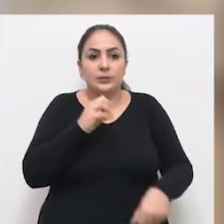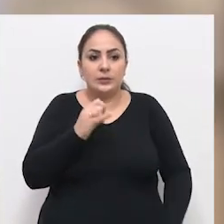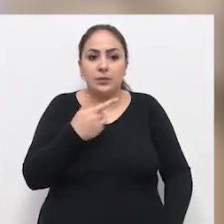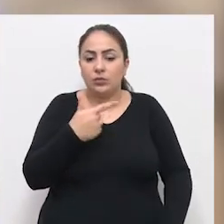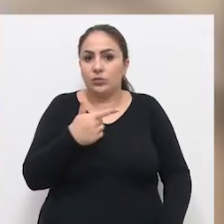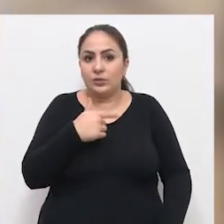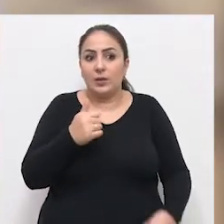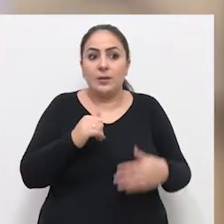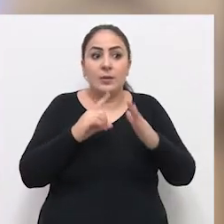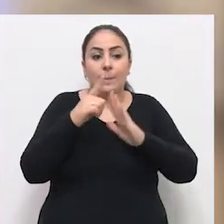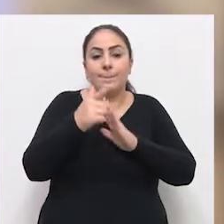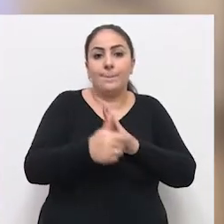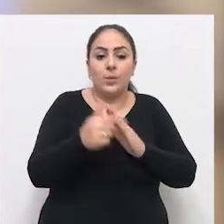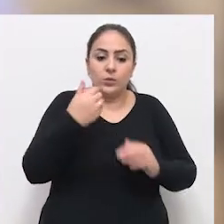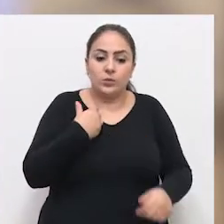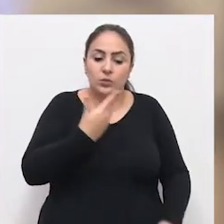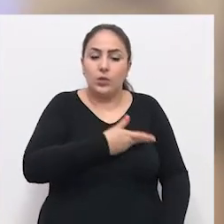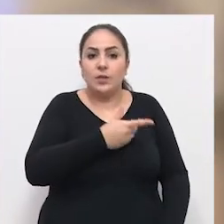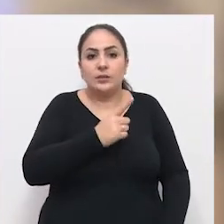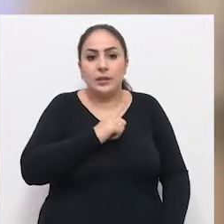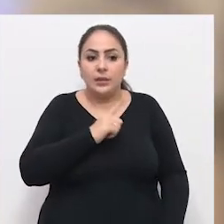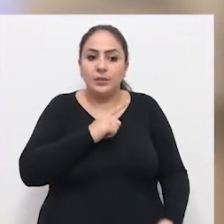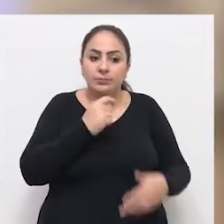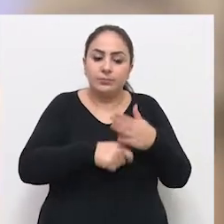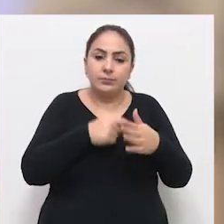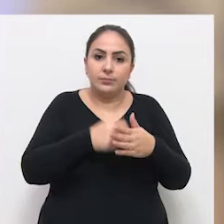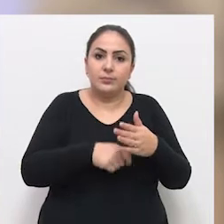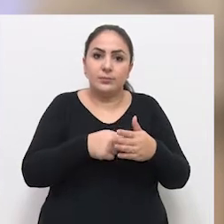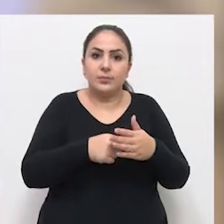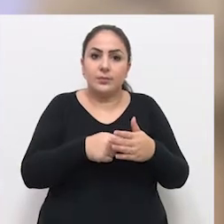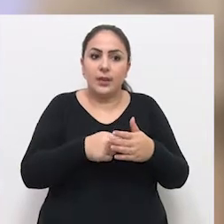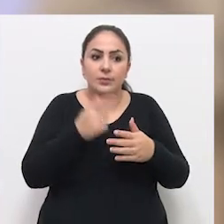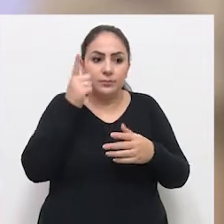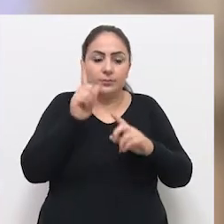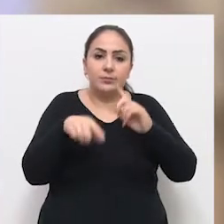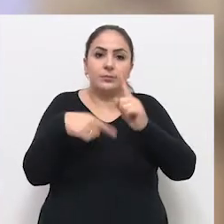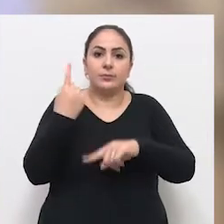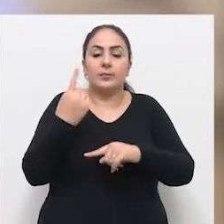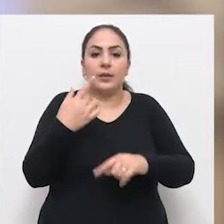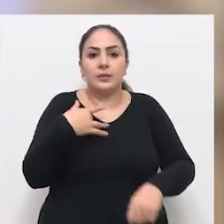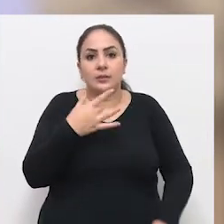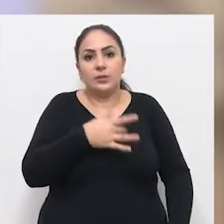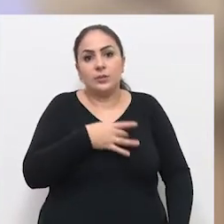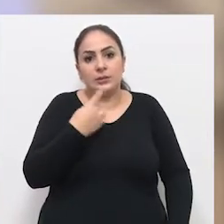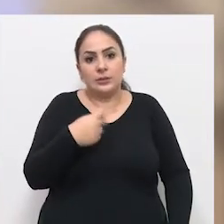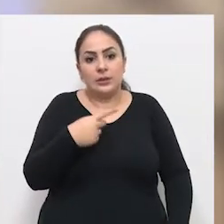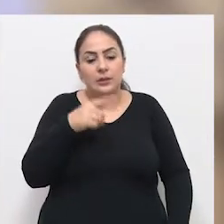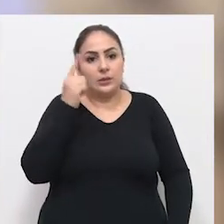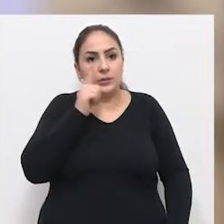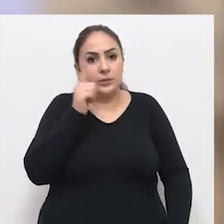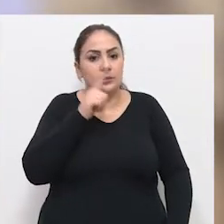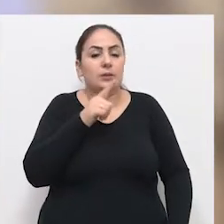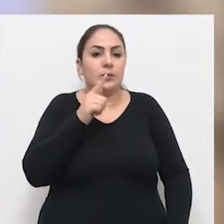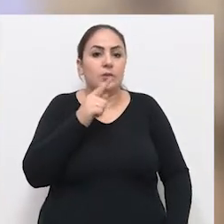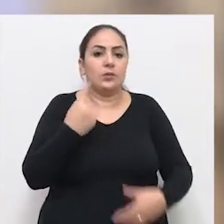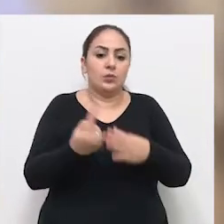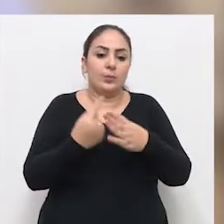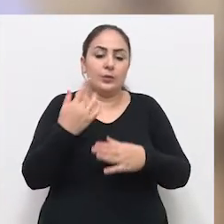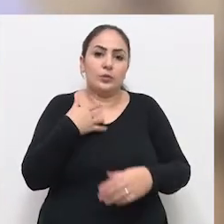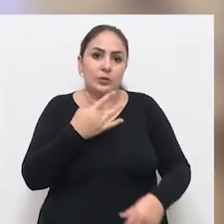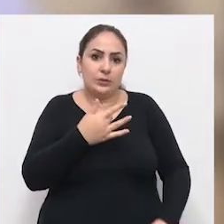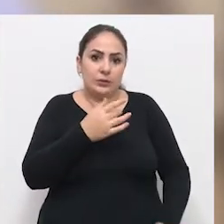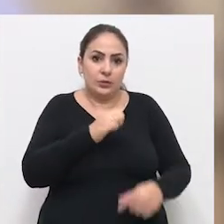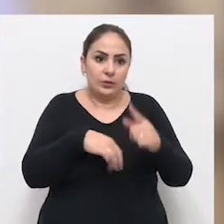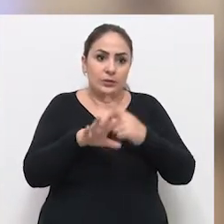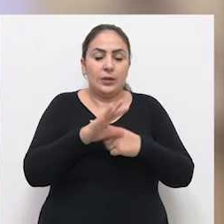momento sem que mais tarde nós tenhamos que correr atrás da saúde delas para compensar esse período do